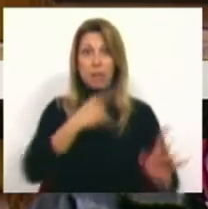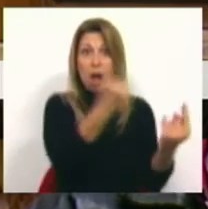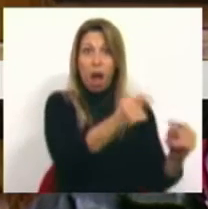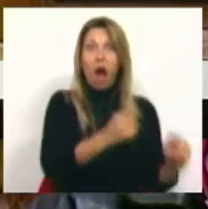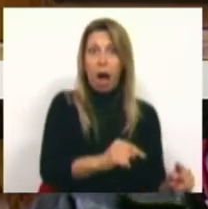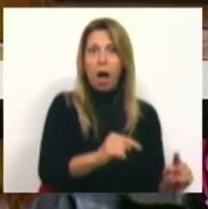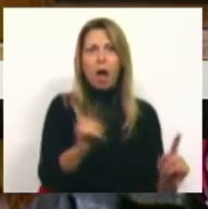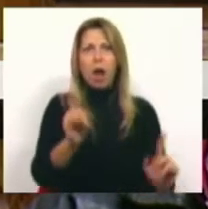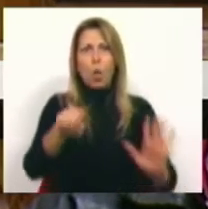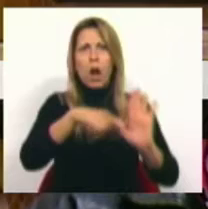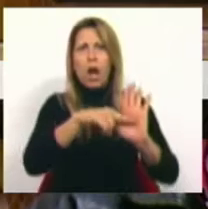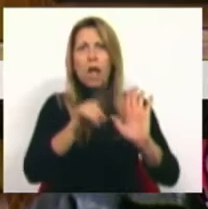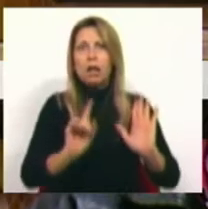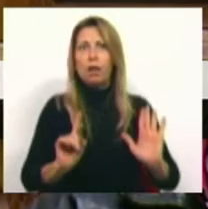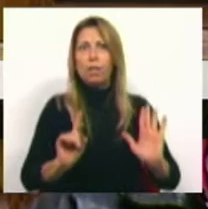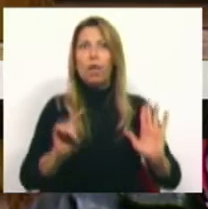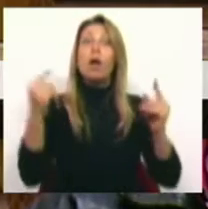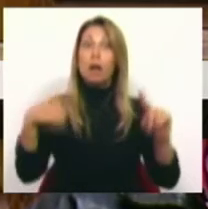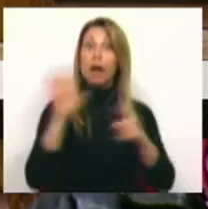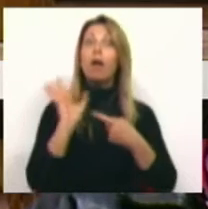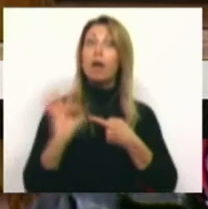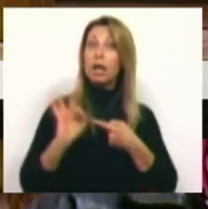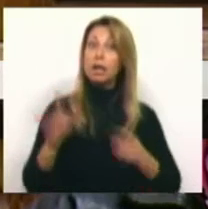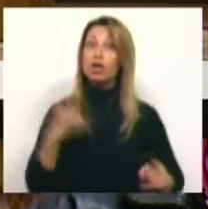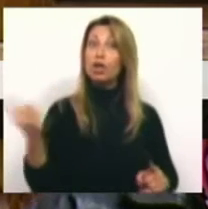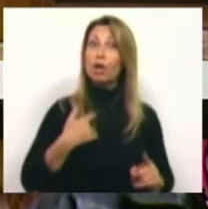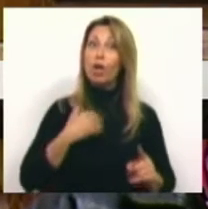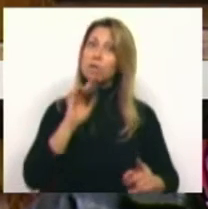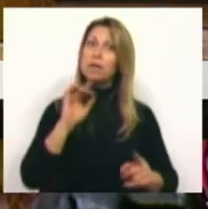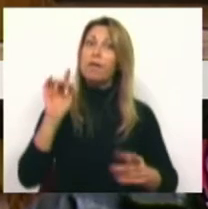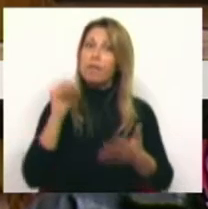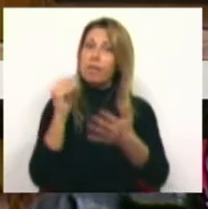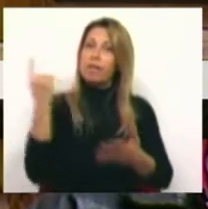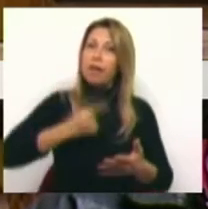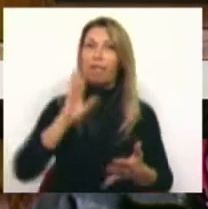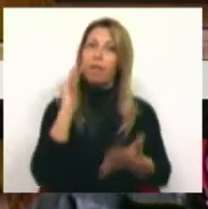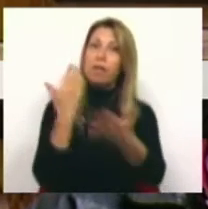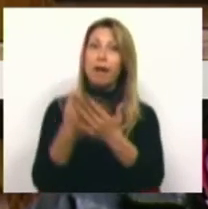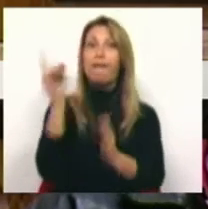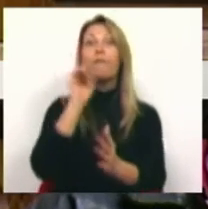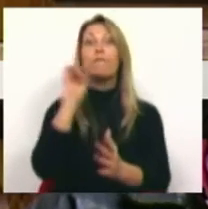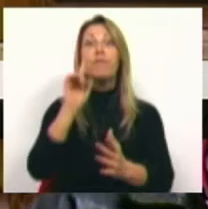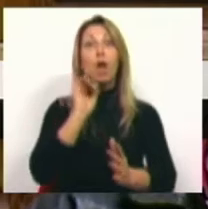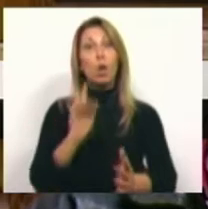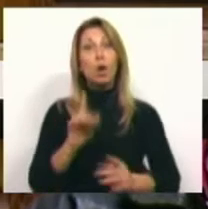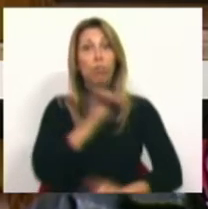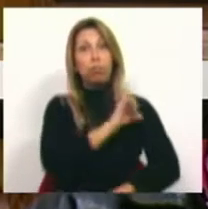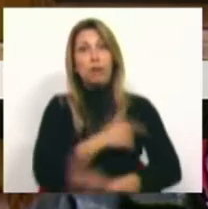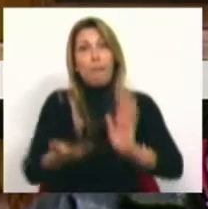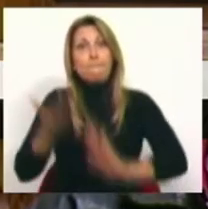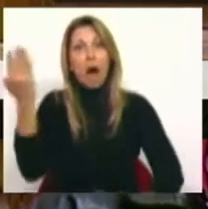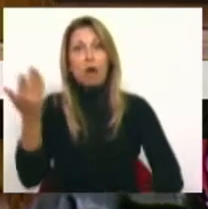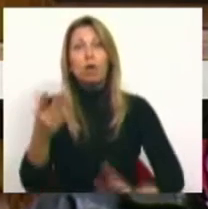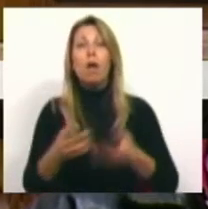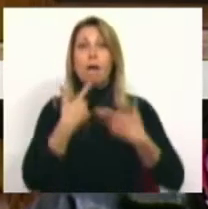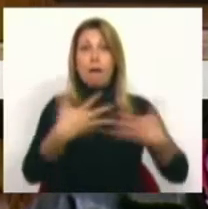característica. Uma característica nossa, deve ser potenciada, deve ser valorizada. As grandes empresas estão sistematicamente a cair